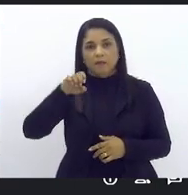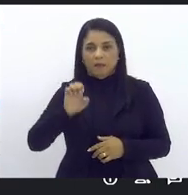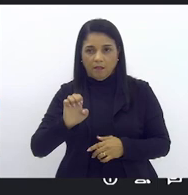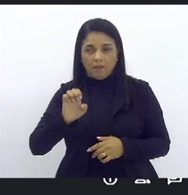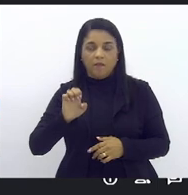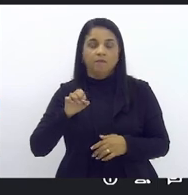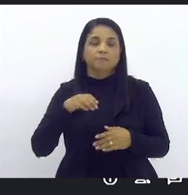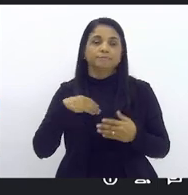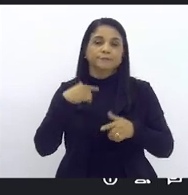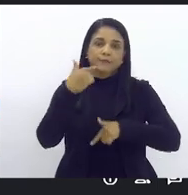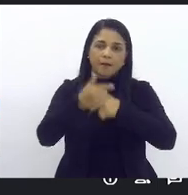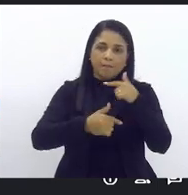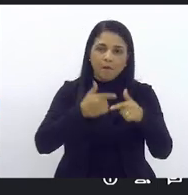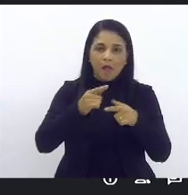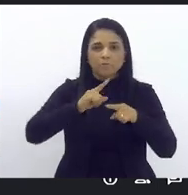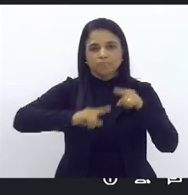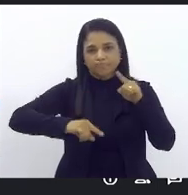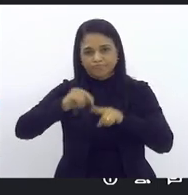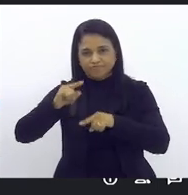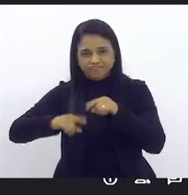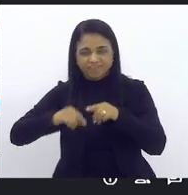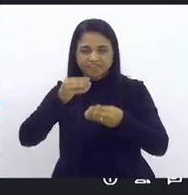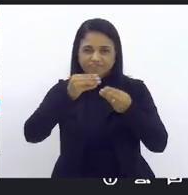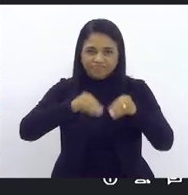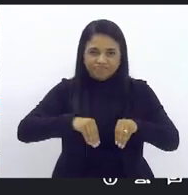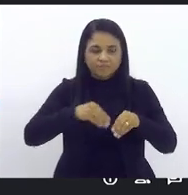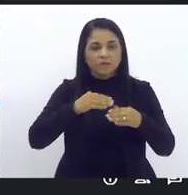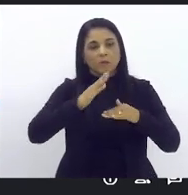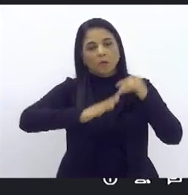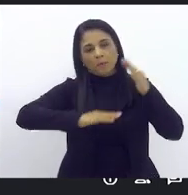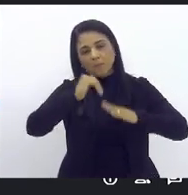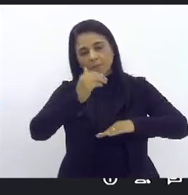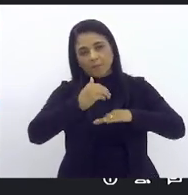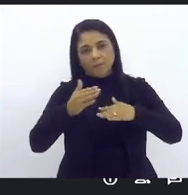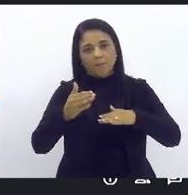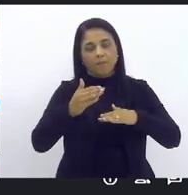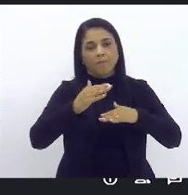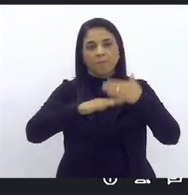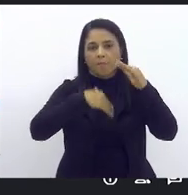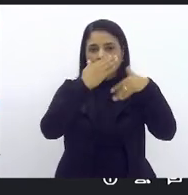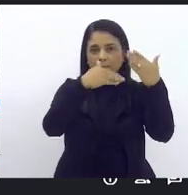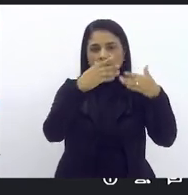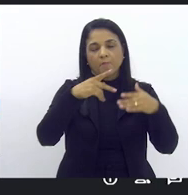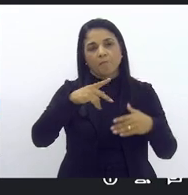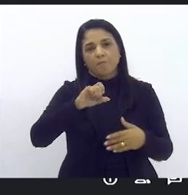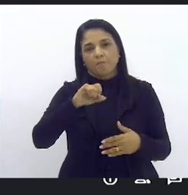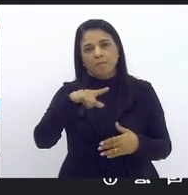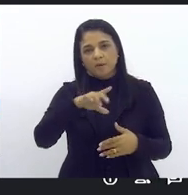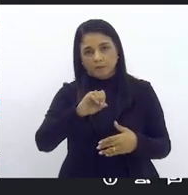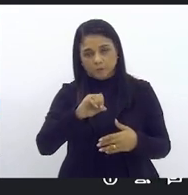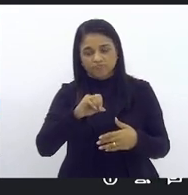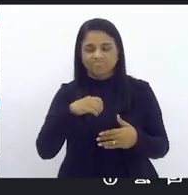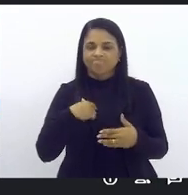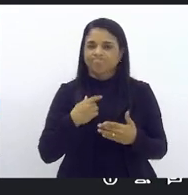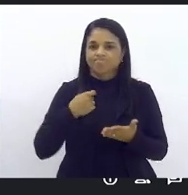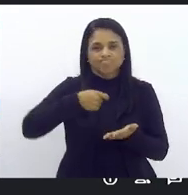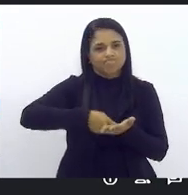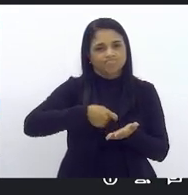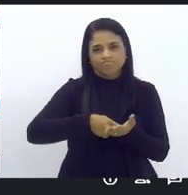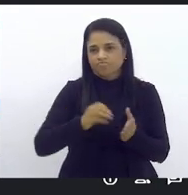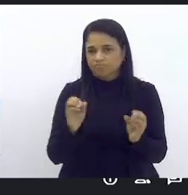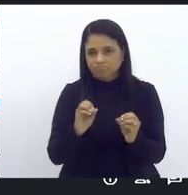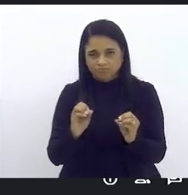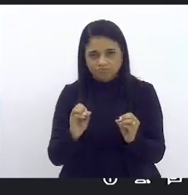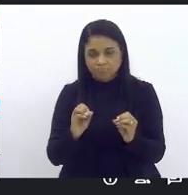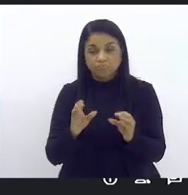a questão dos planos de carreira não cumpridos, né? Então, e tudo isso gira muito em